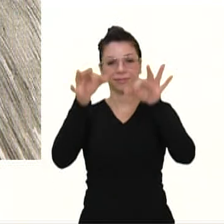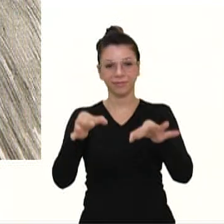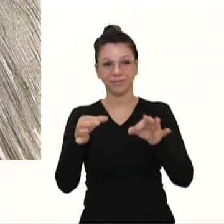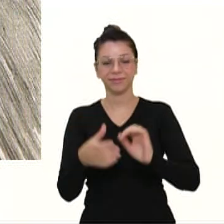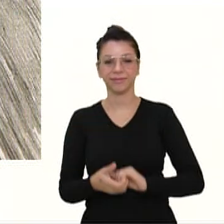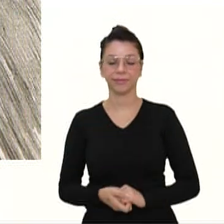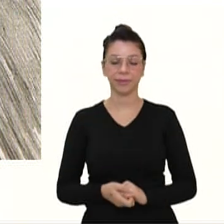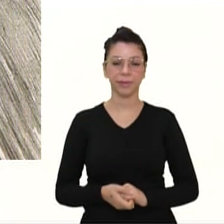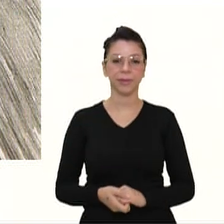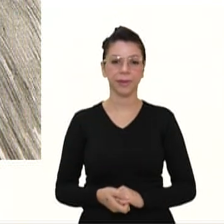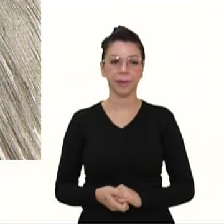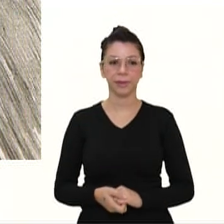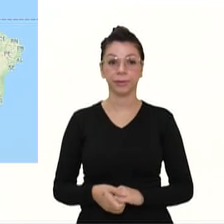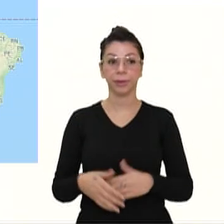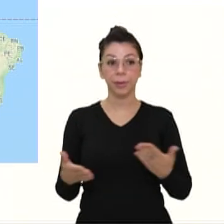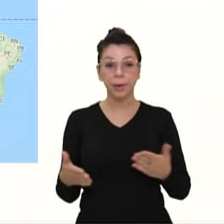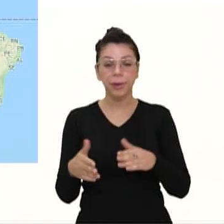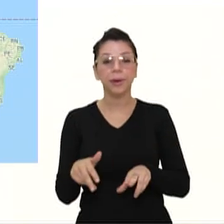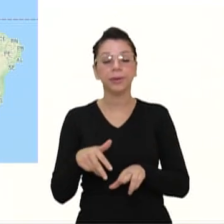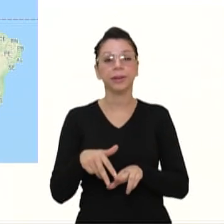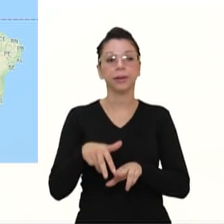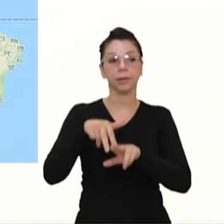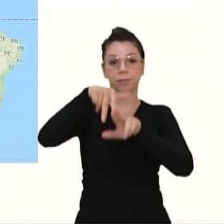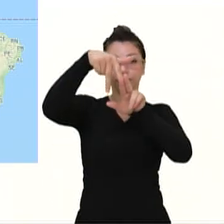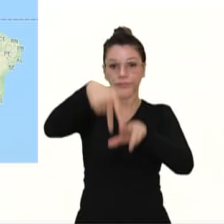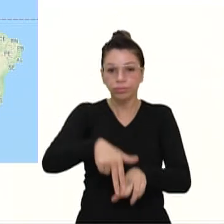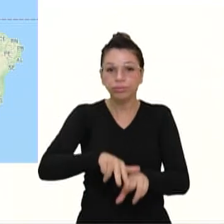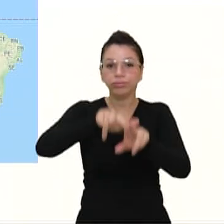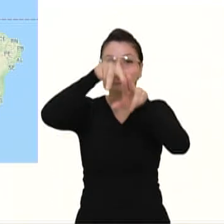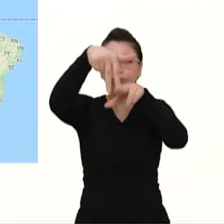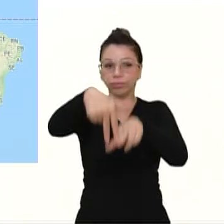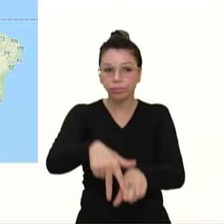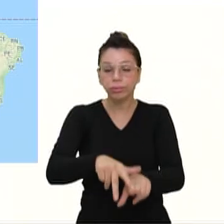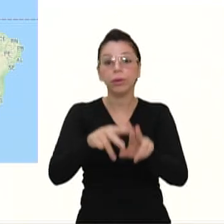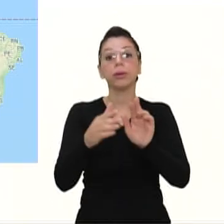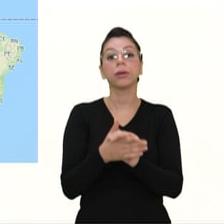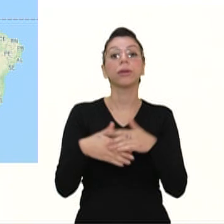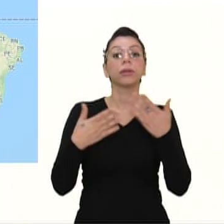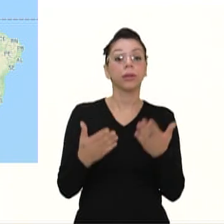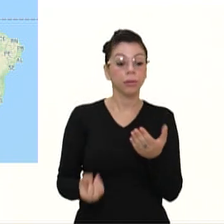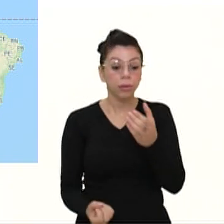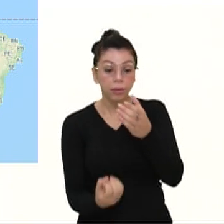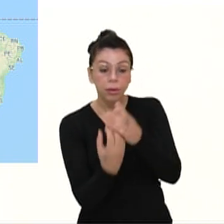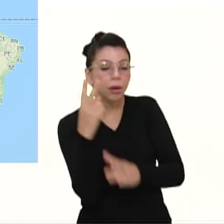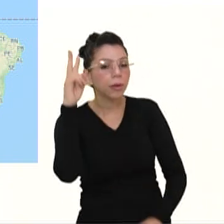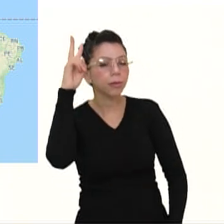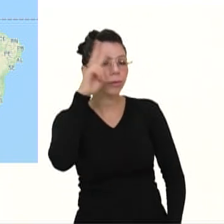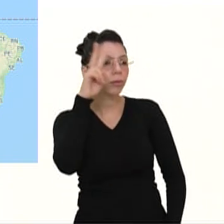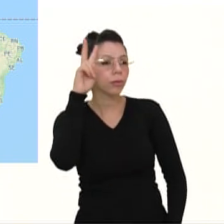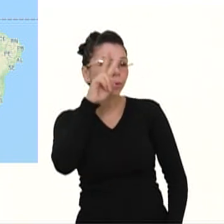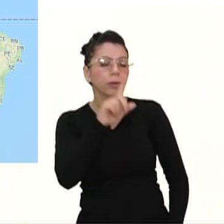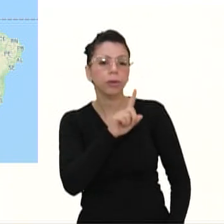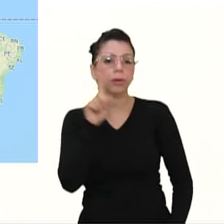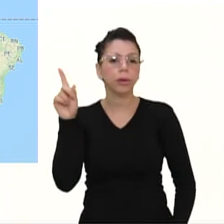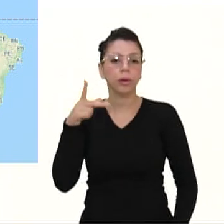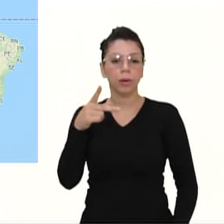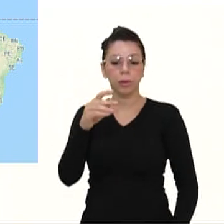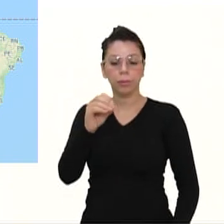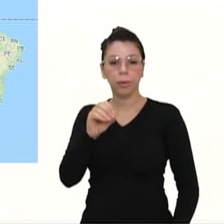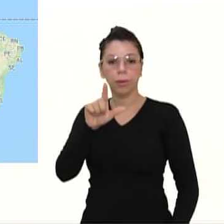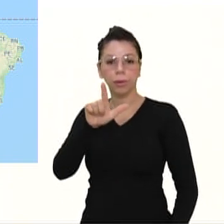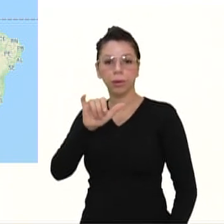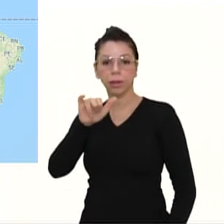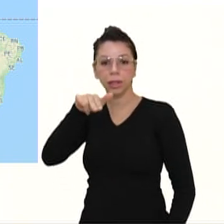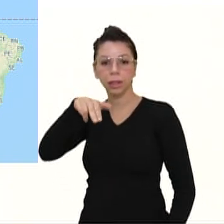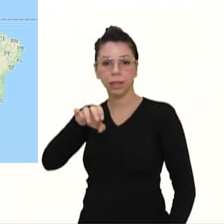Então vamos falar agora sobre o surfing. Vimos que surgiu, então a história conta que surgiu na Polinésia e